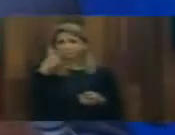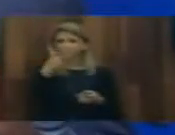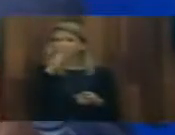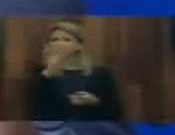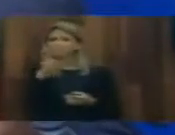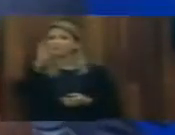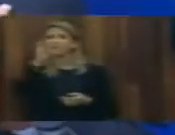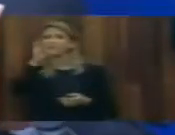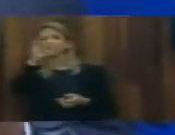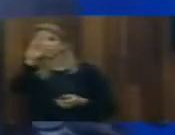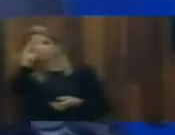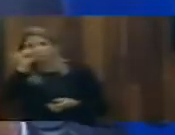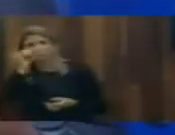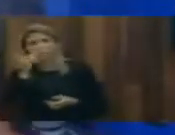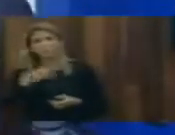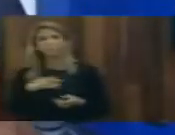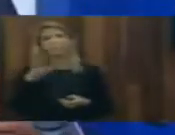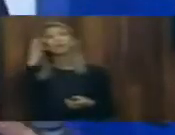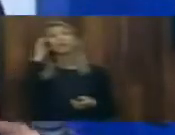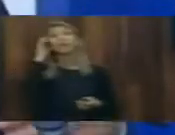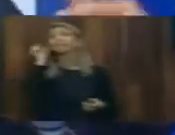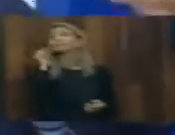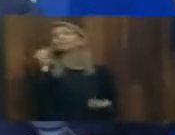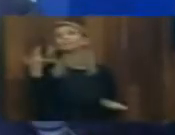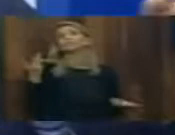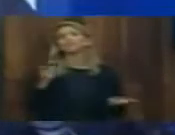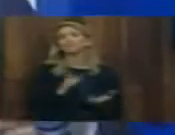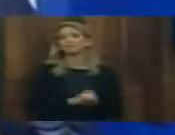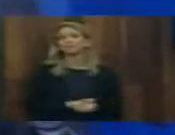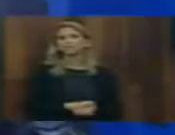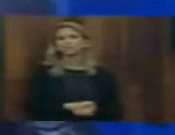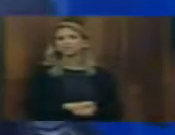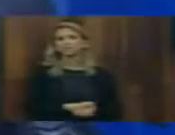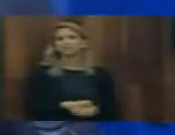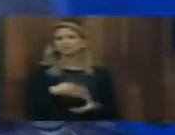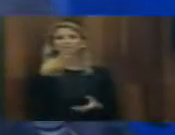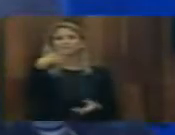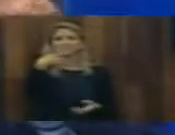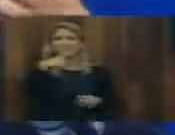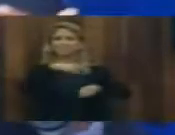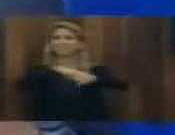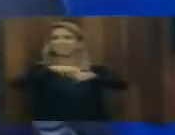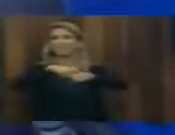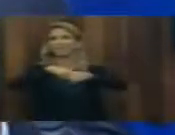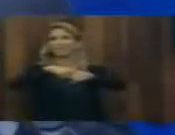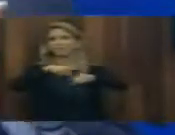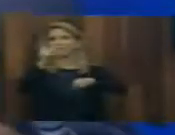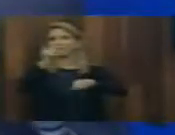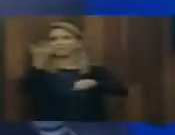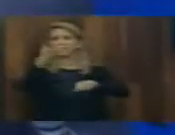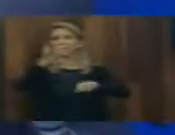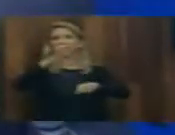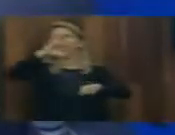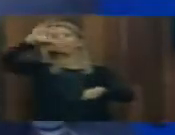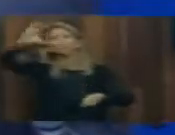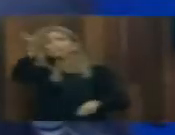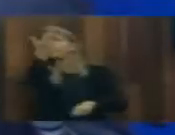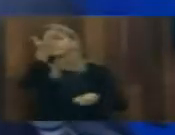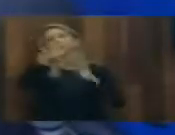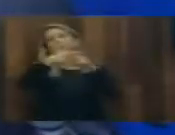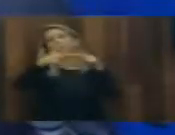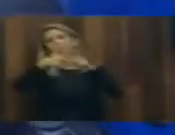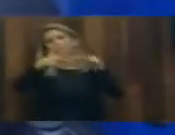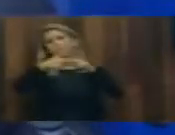achando que é maldade. A gente fica achando também que quer enrolar, quer ganhar tempo, quer não resolver, quer não fazer.